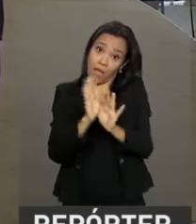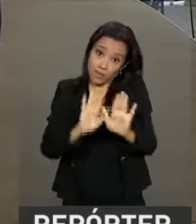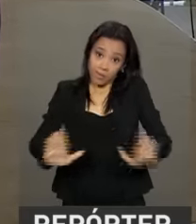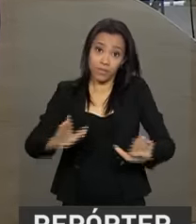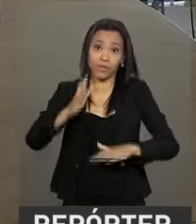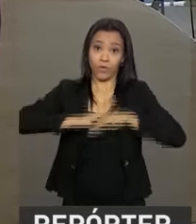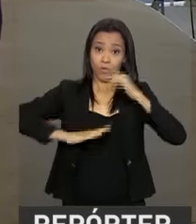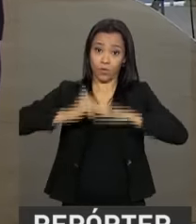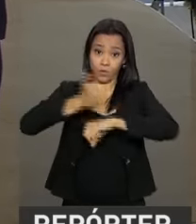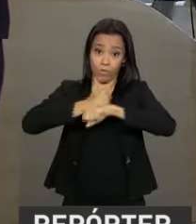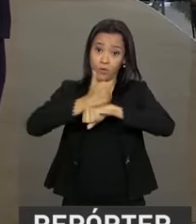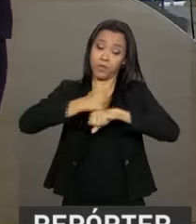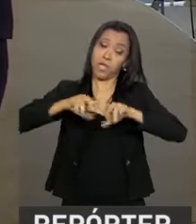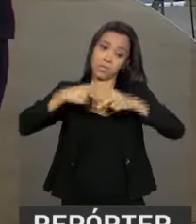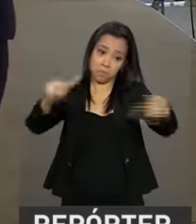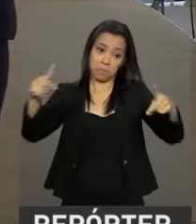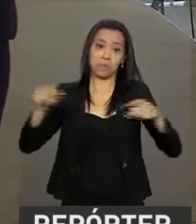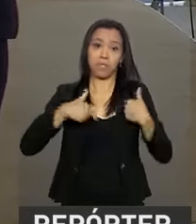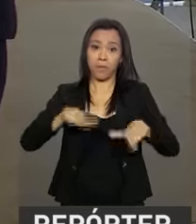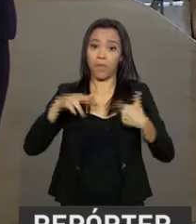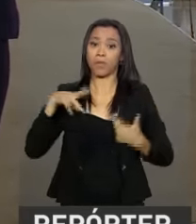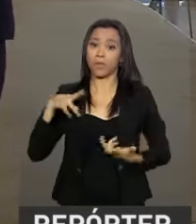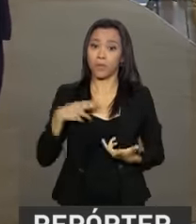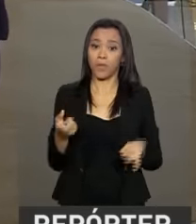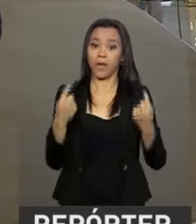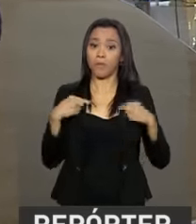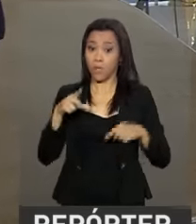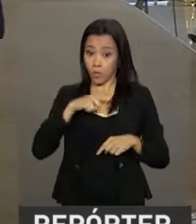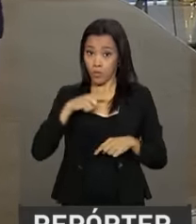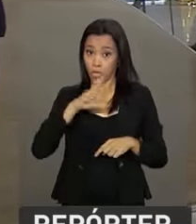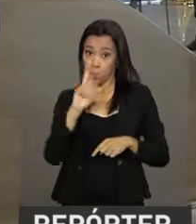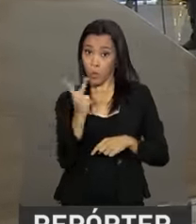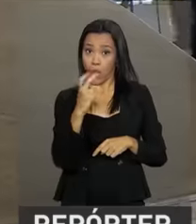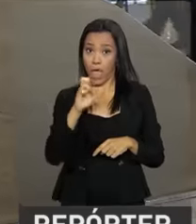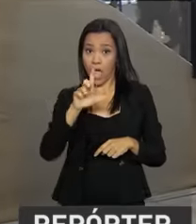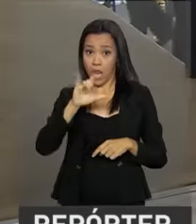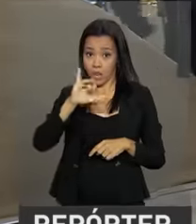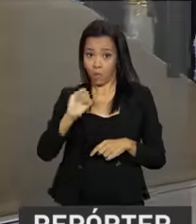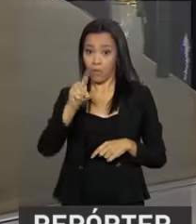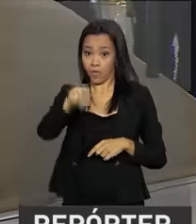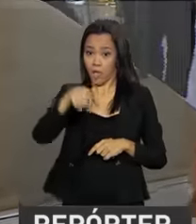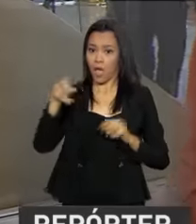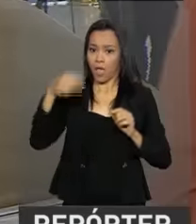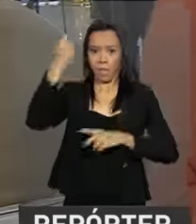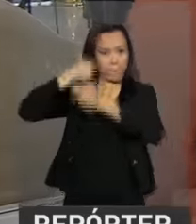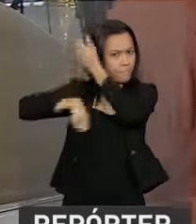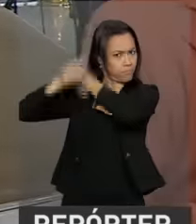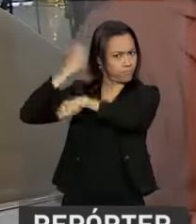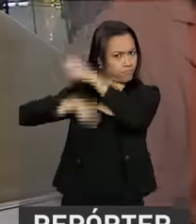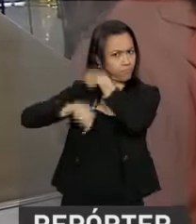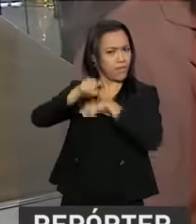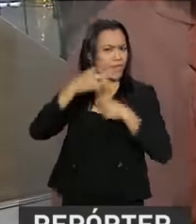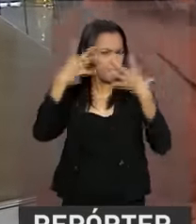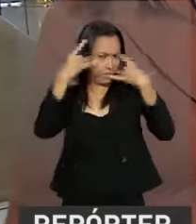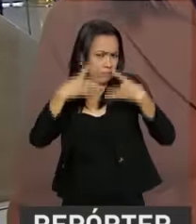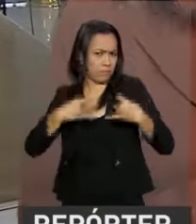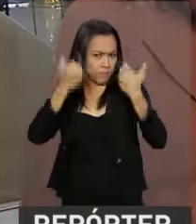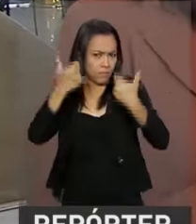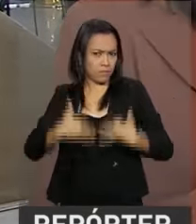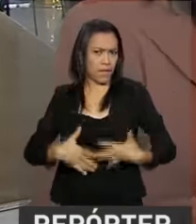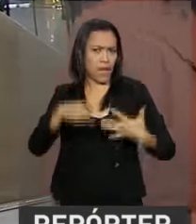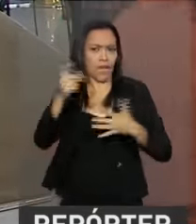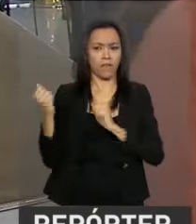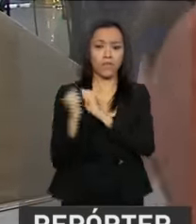como microempreendedores individuais. Eu estou aqui com o Hélio Nakanishi, que é cabeleireiro e proprietário do Salão de Beleza, e vai falar um pouquinho para a gente sobre essa lei. Ele